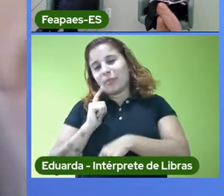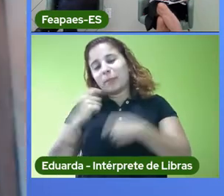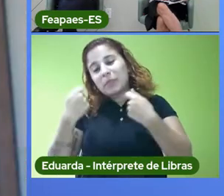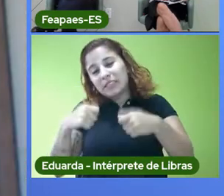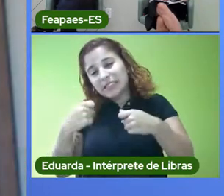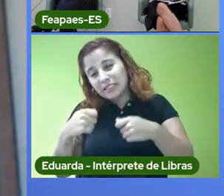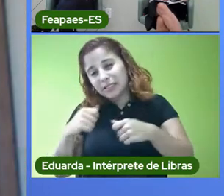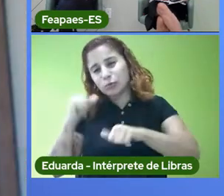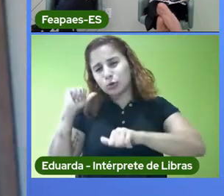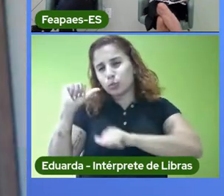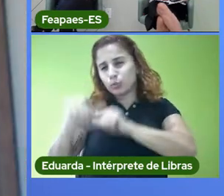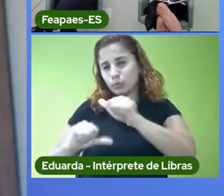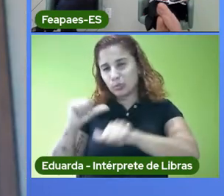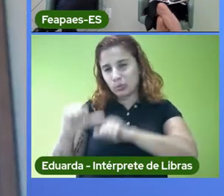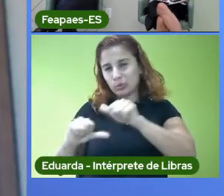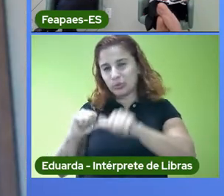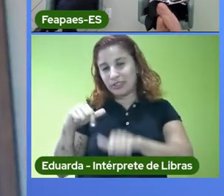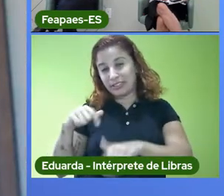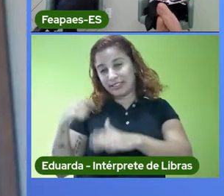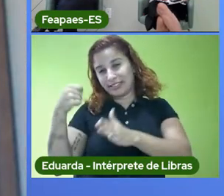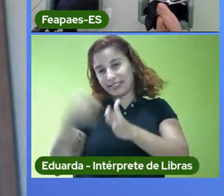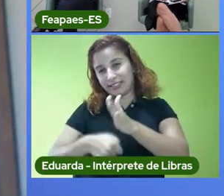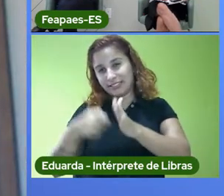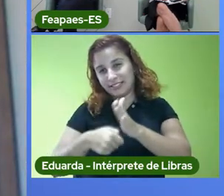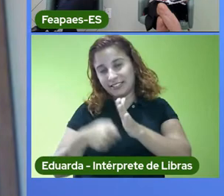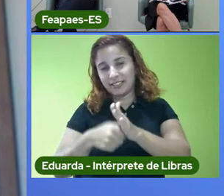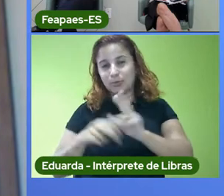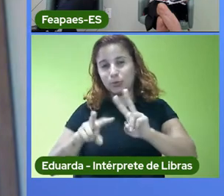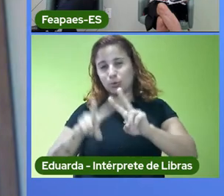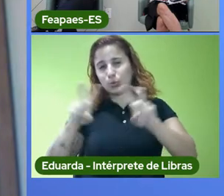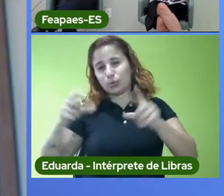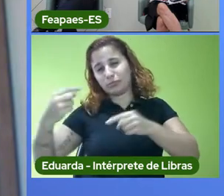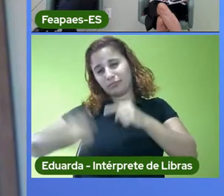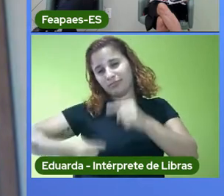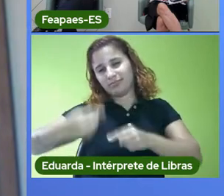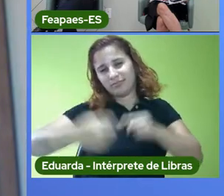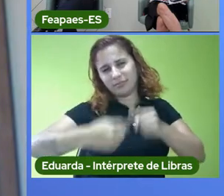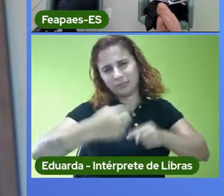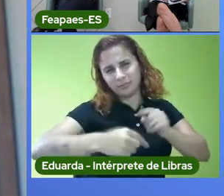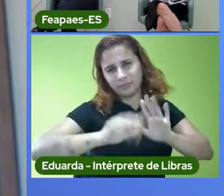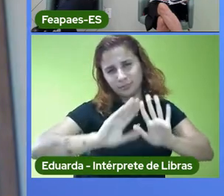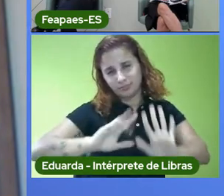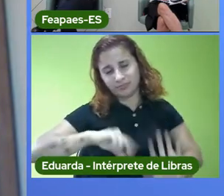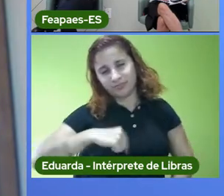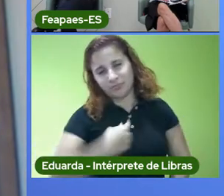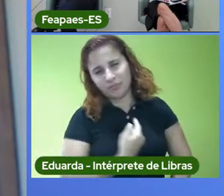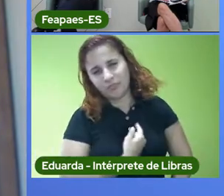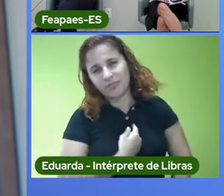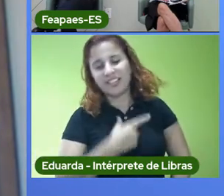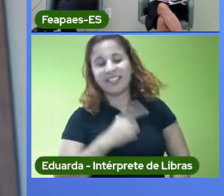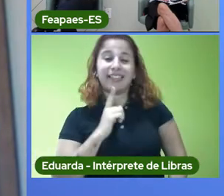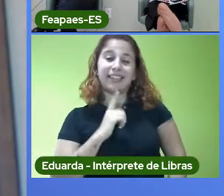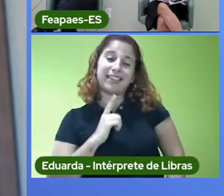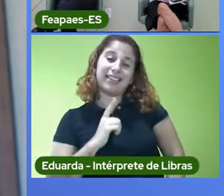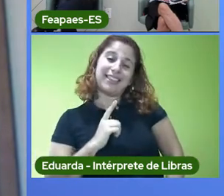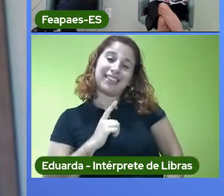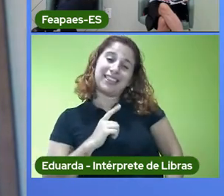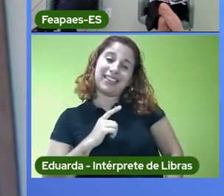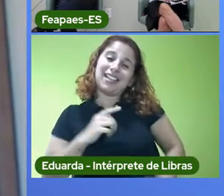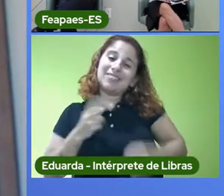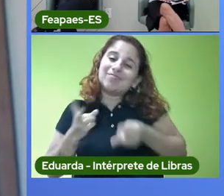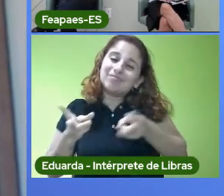pelo menos das afirmações jurídicas, mas eu continuo achando que nós ainda estamos girando em torno dessa concepção